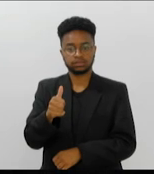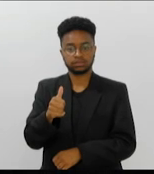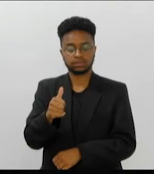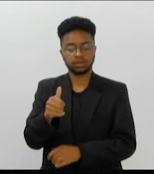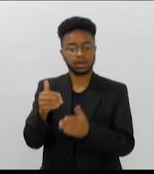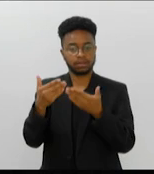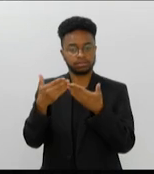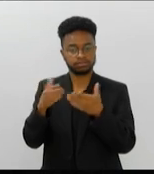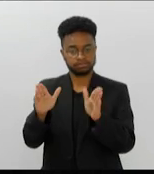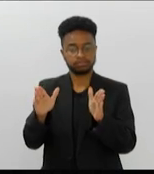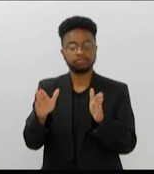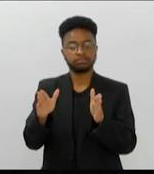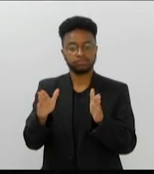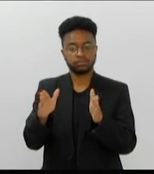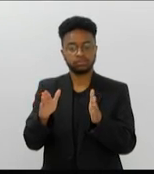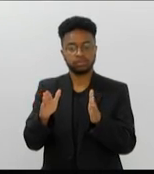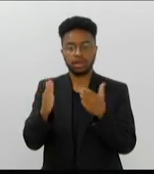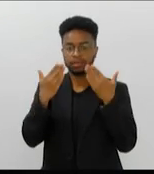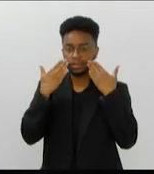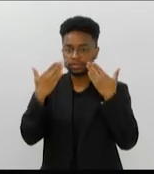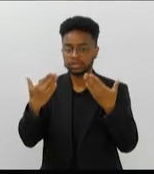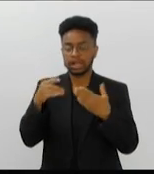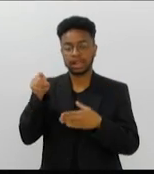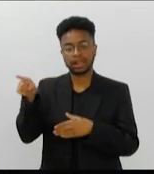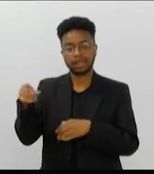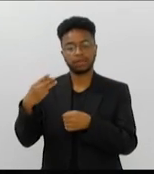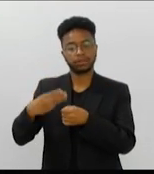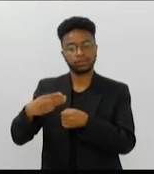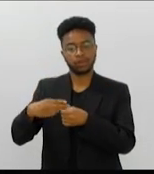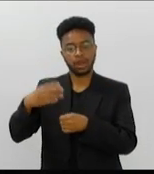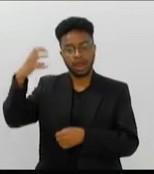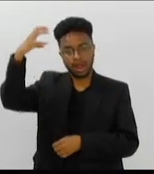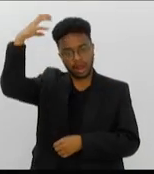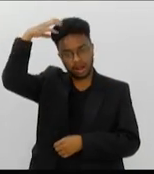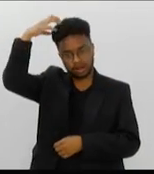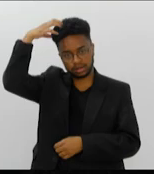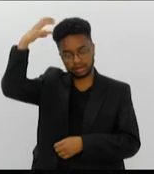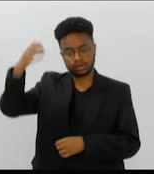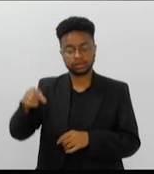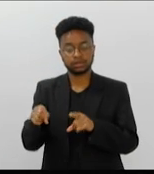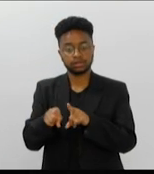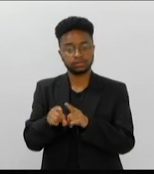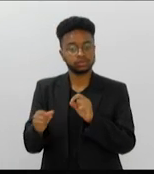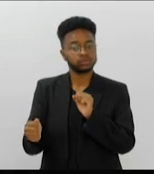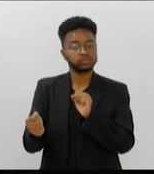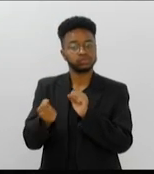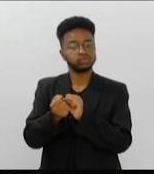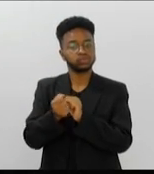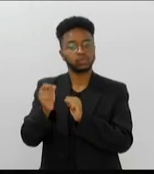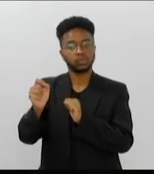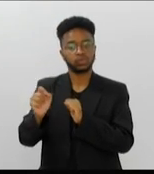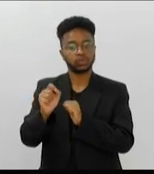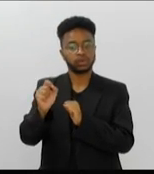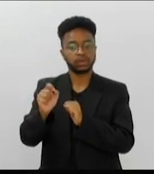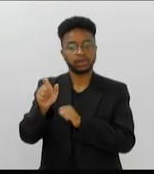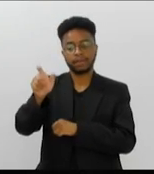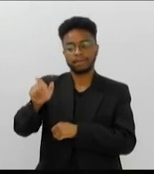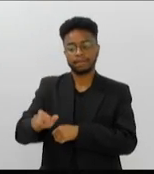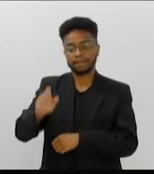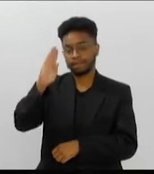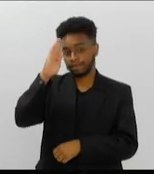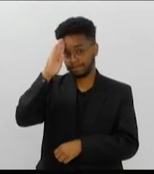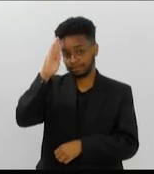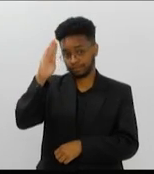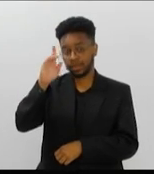pré-estreia no município de Angra dos Reis, não é? Com uma figura central deste filme, que